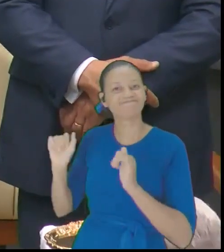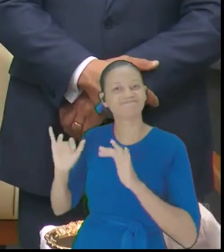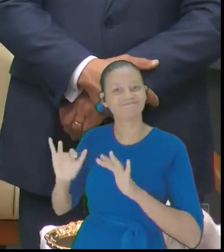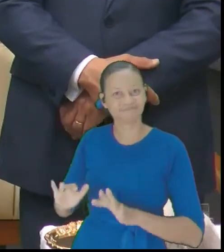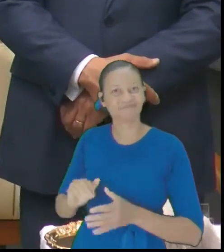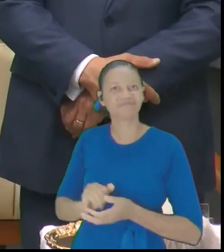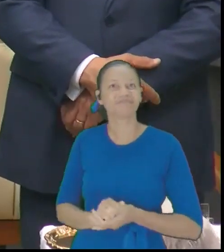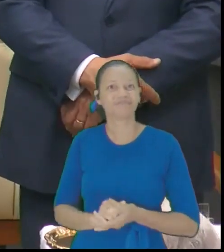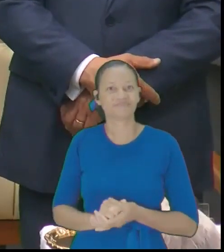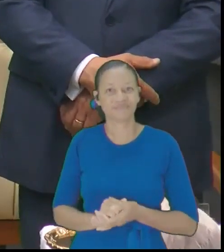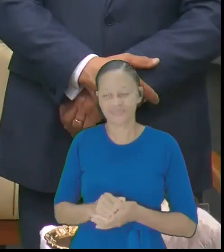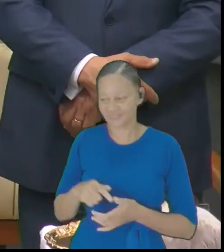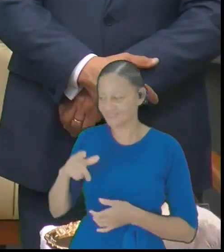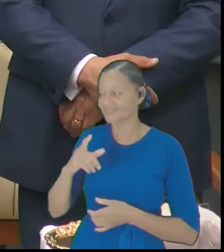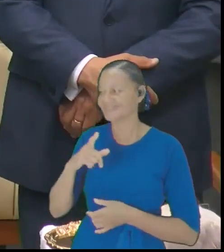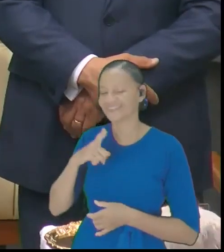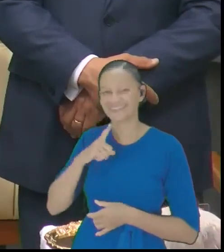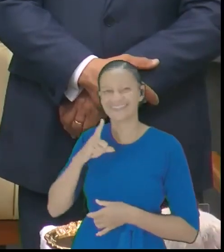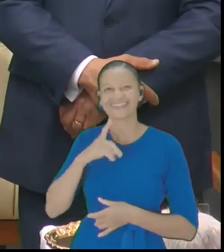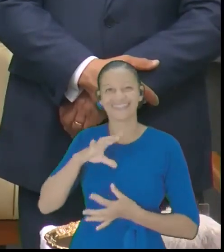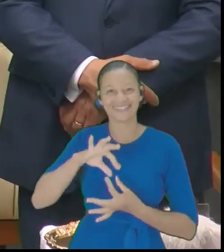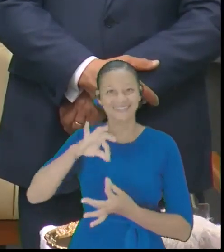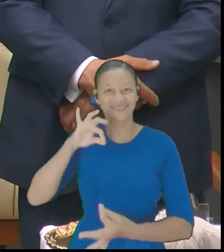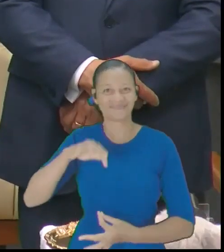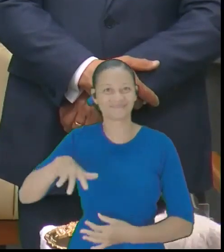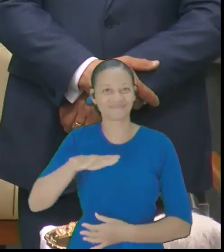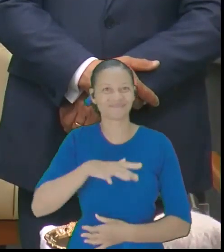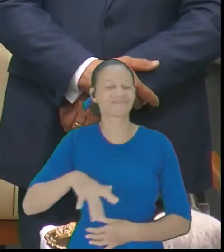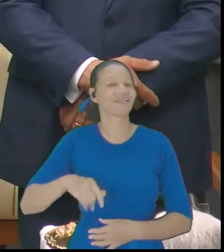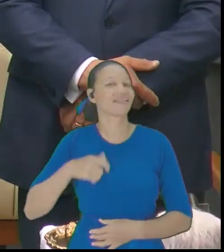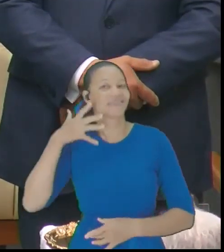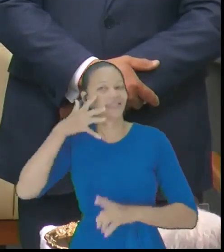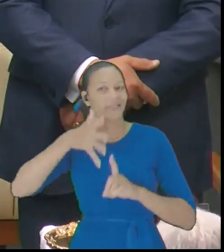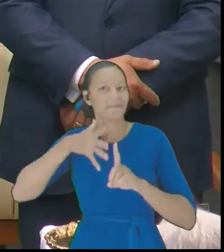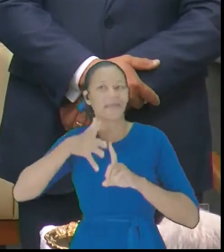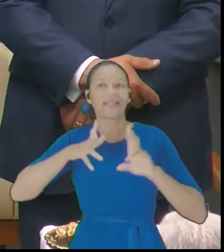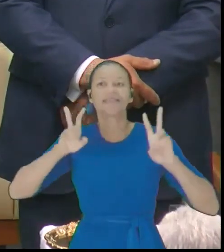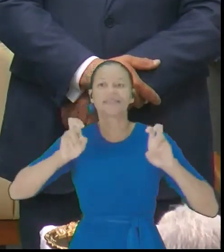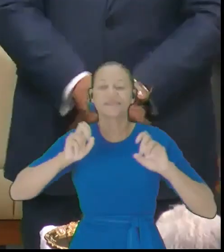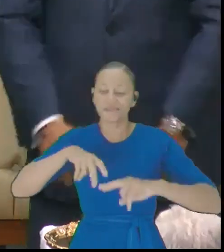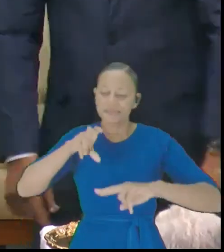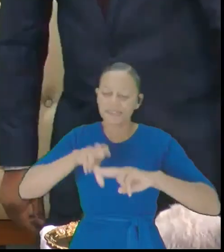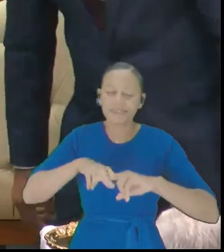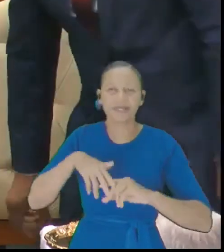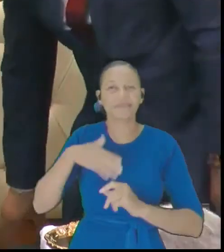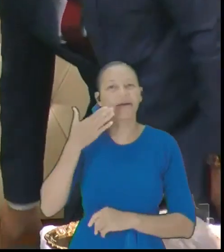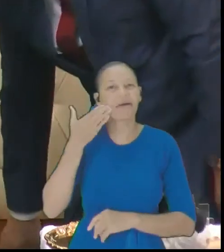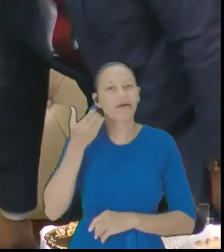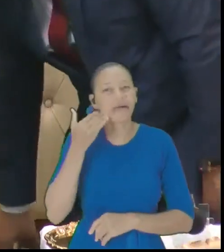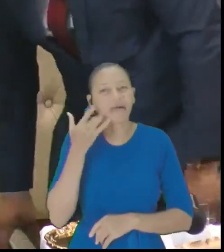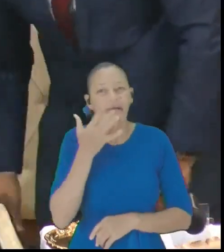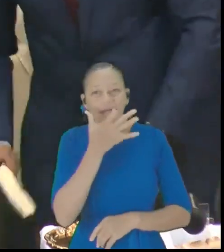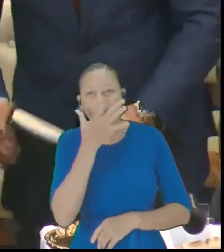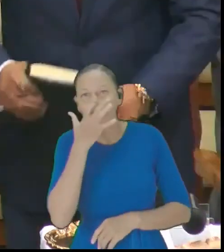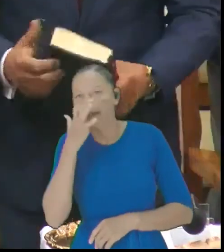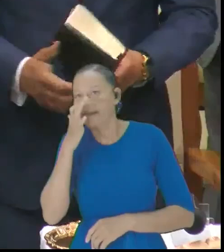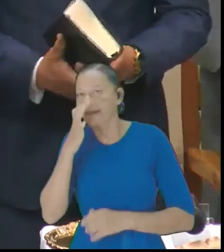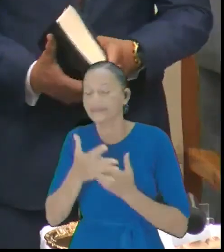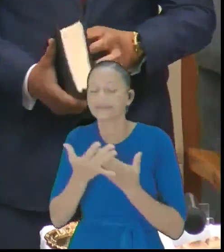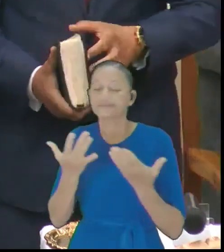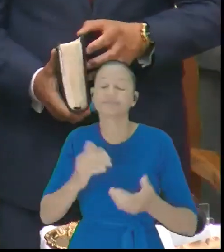sentados, em espírito. em espírito, sentados para ouvir. Meus irmãos, vamos à palavra de Deus, no livro do Gênesis,